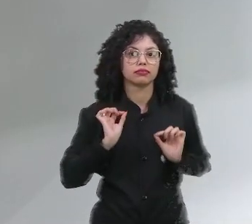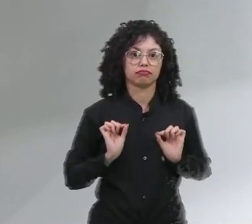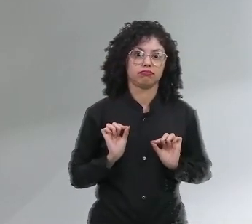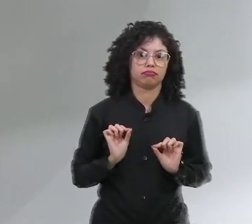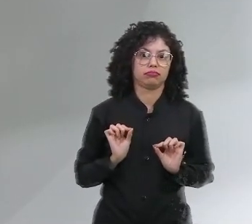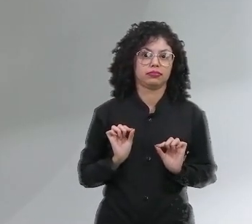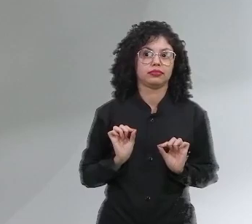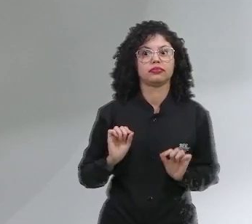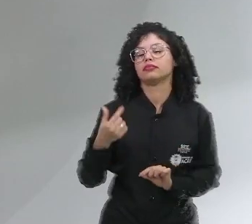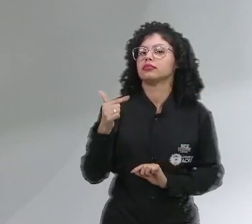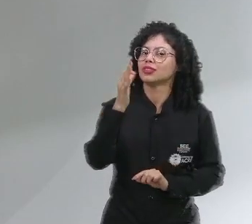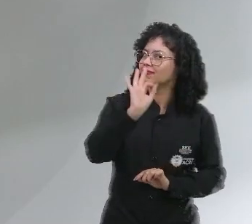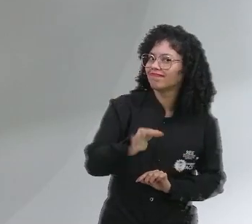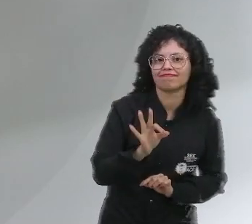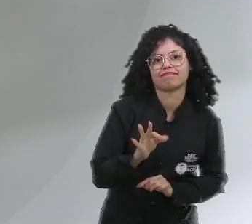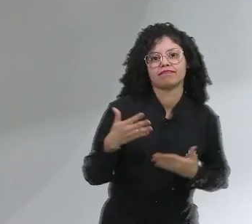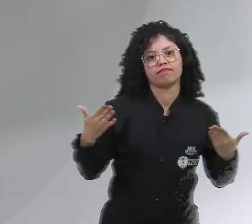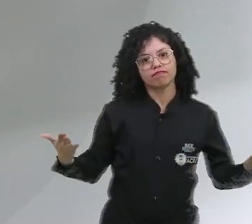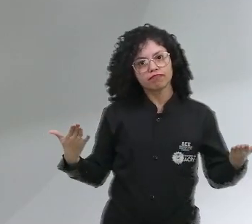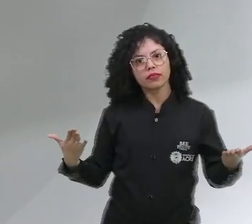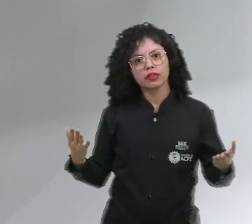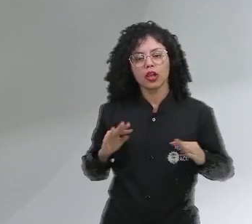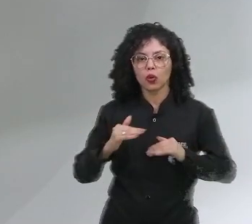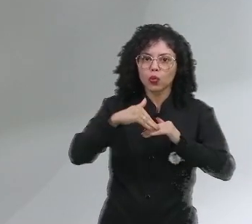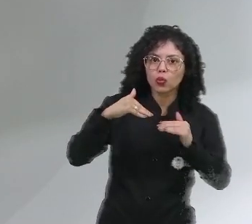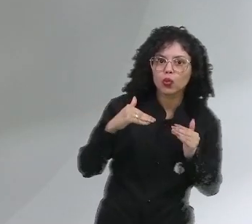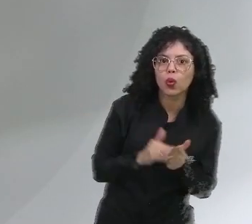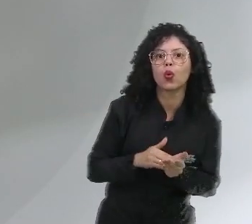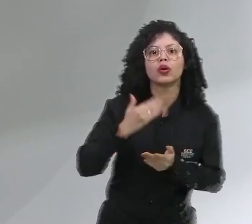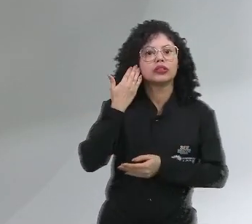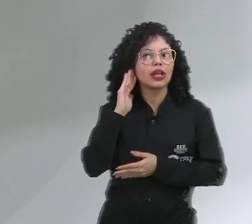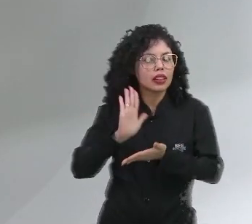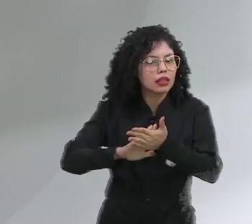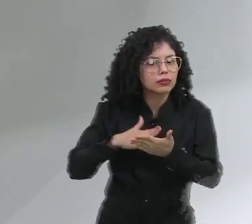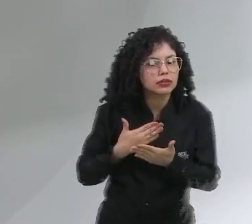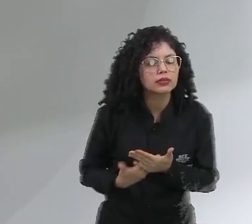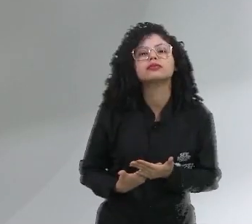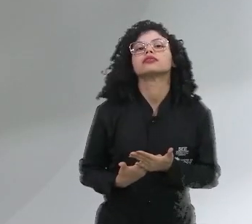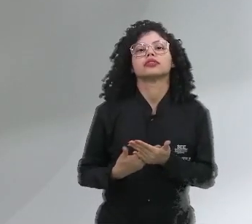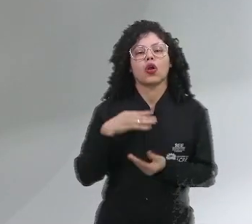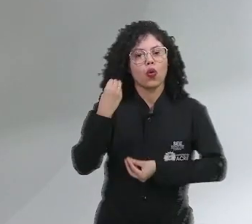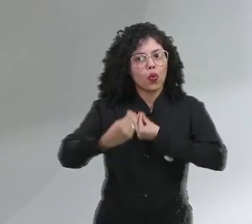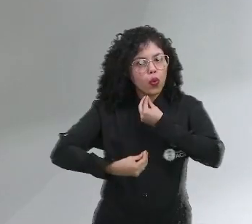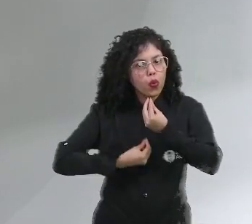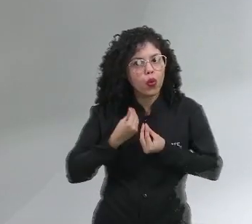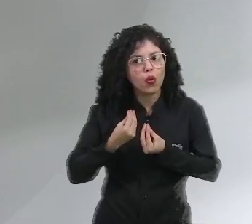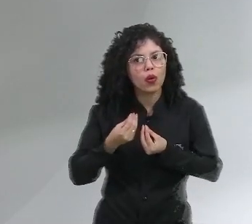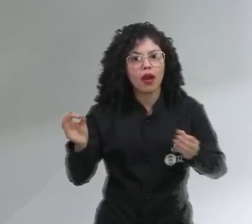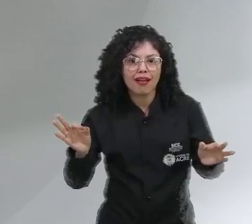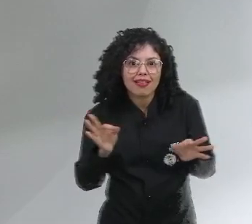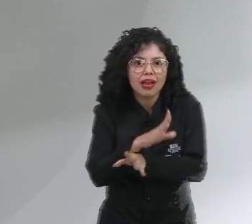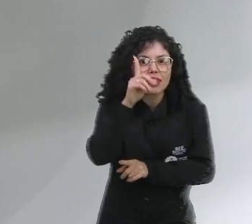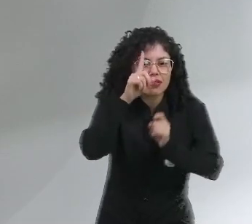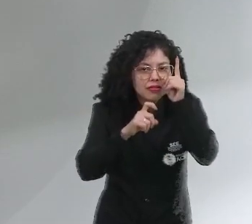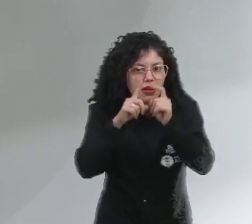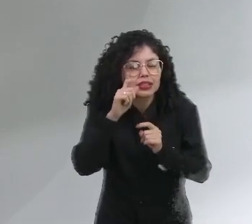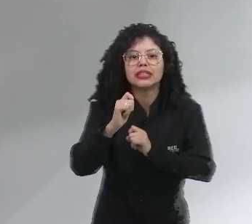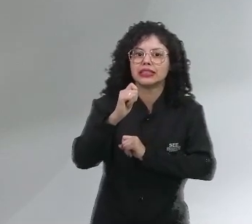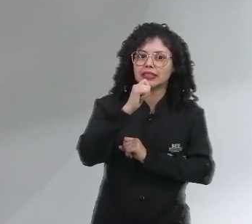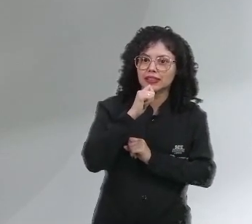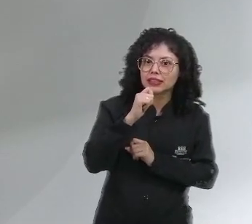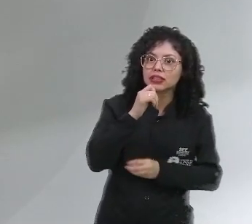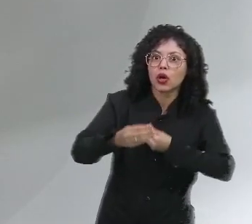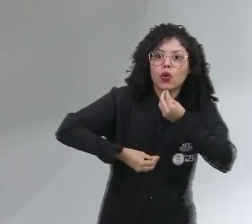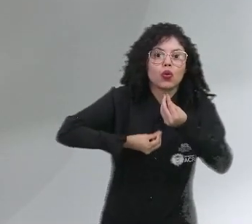achei, não tenho certeza. É tudo uma questão de interpretação, é como você acaba se expressando e